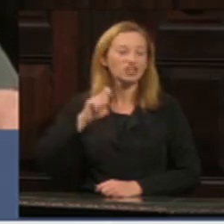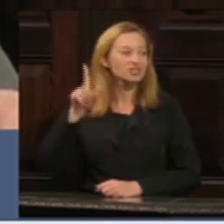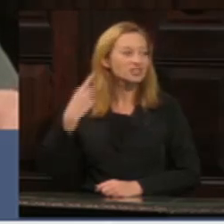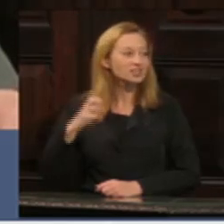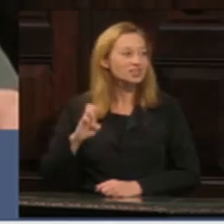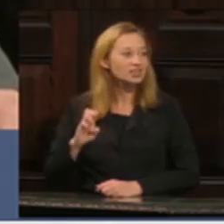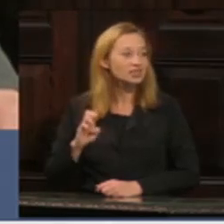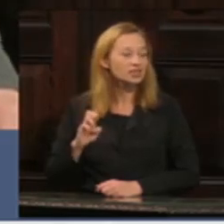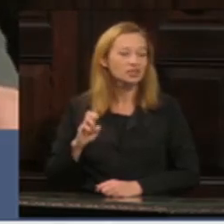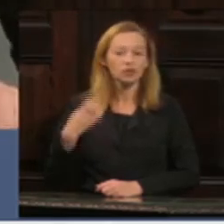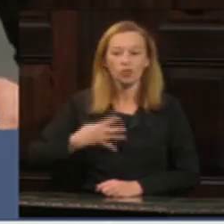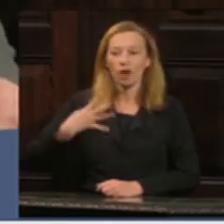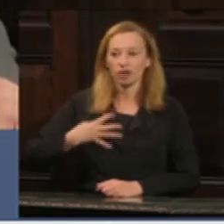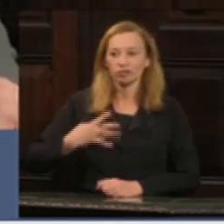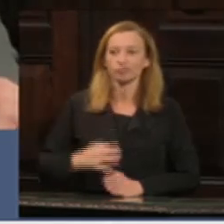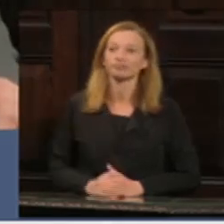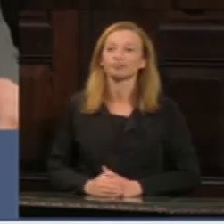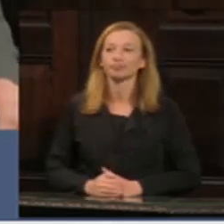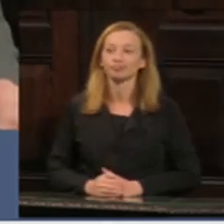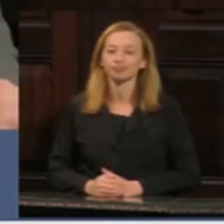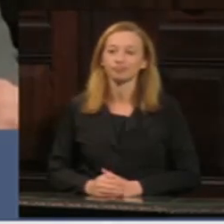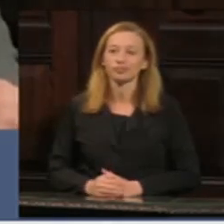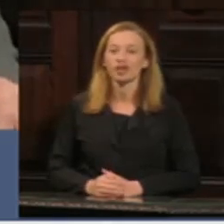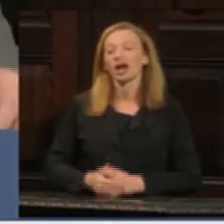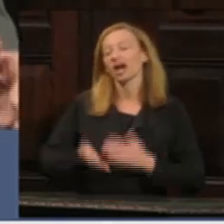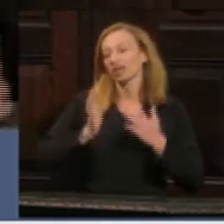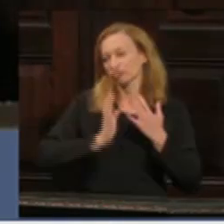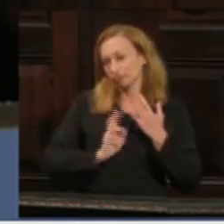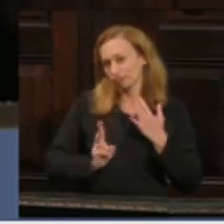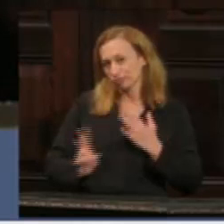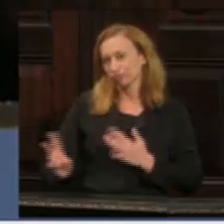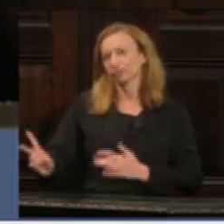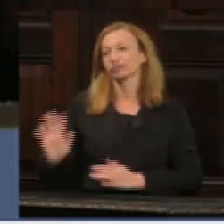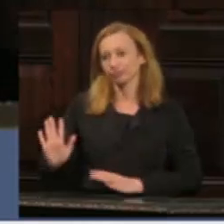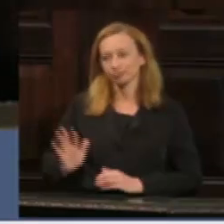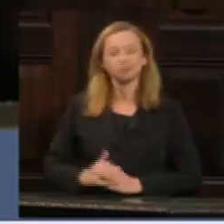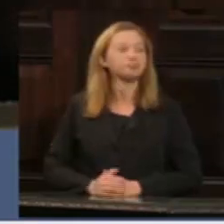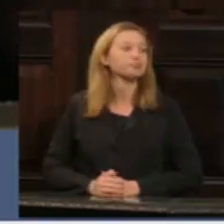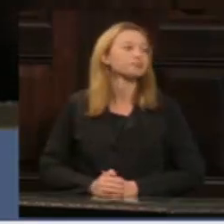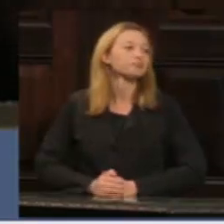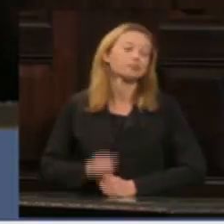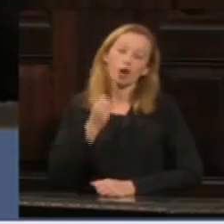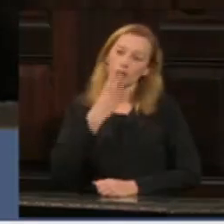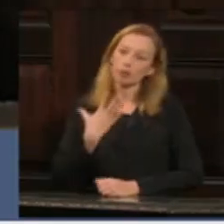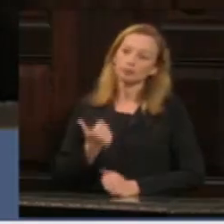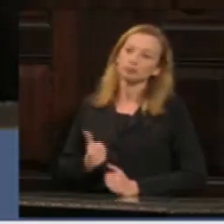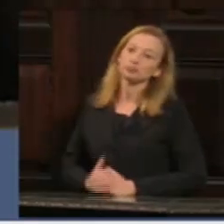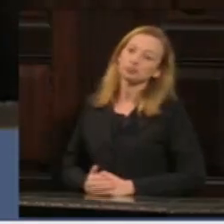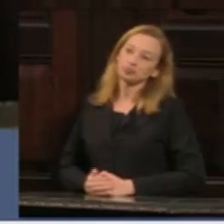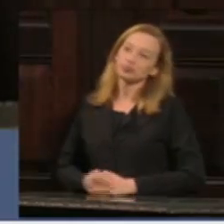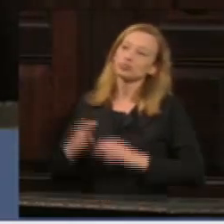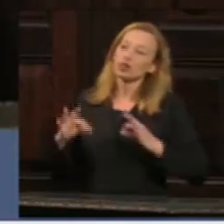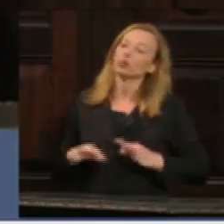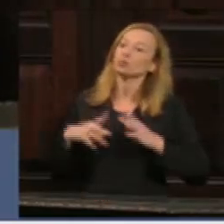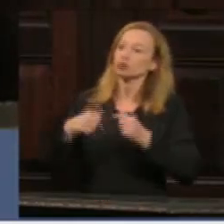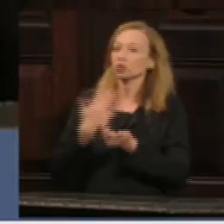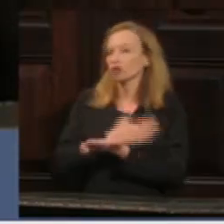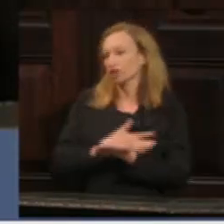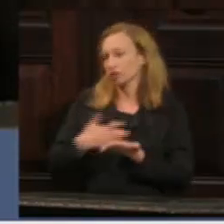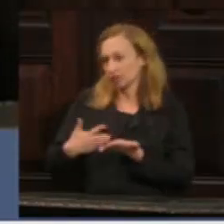Alexandre foi o quarto. A partir daí eu não vi mais. Bom, e como todo início